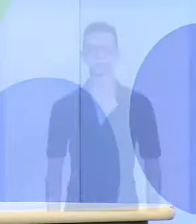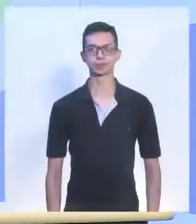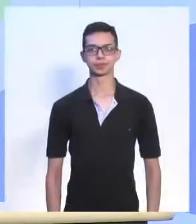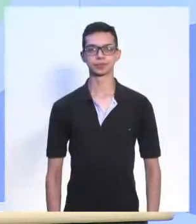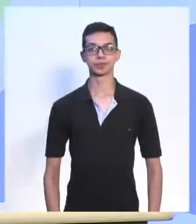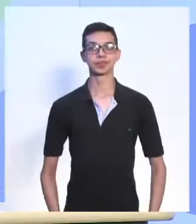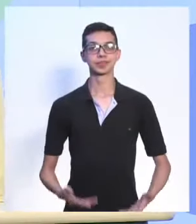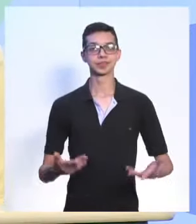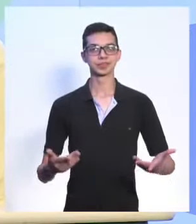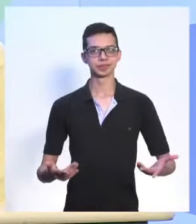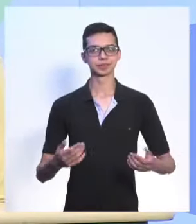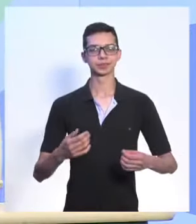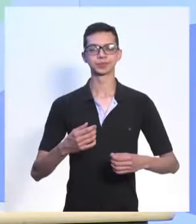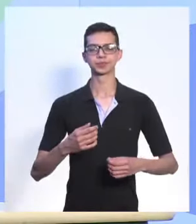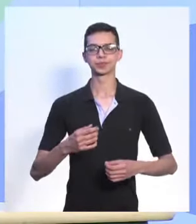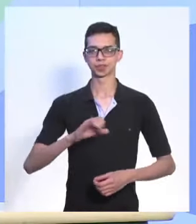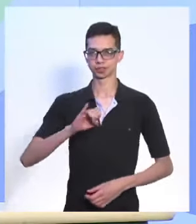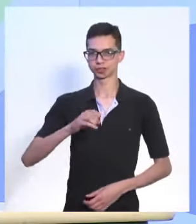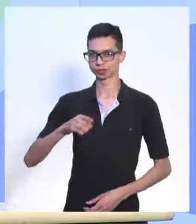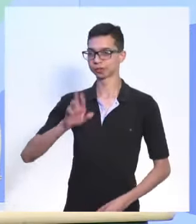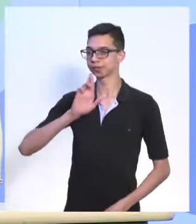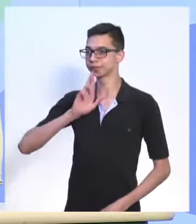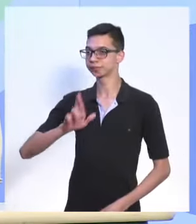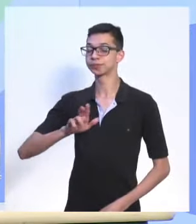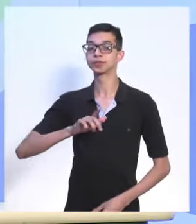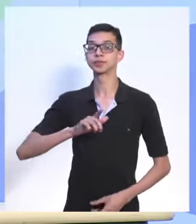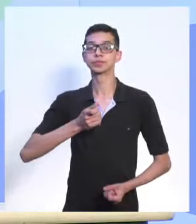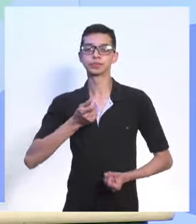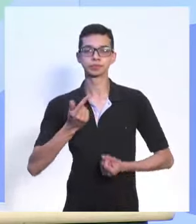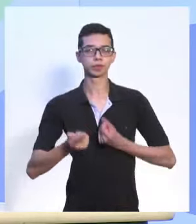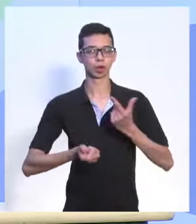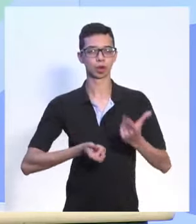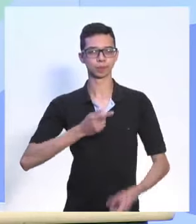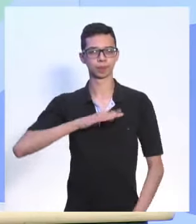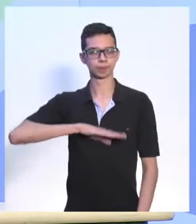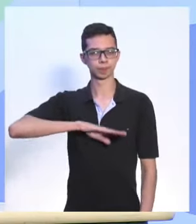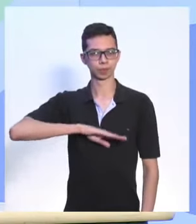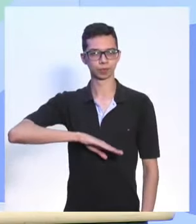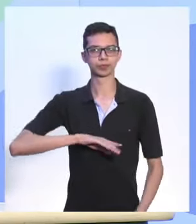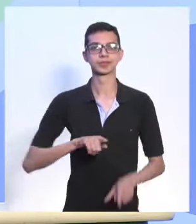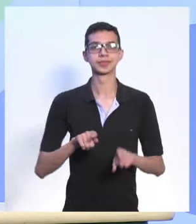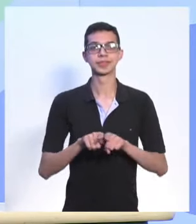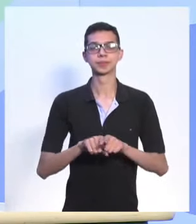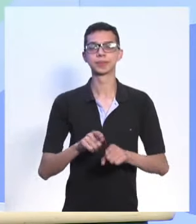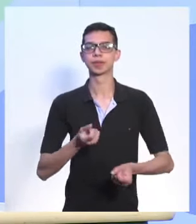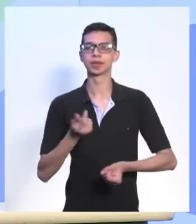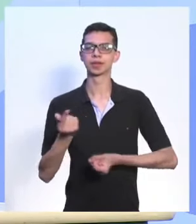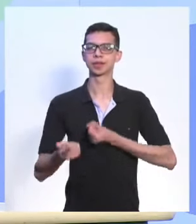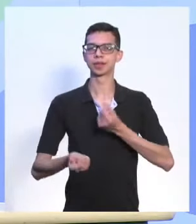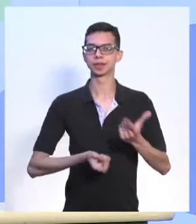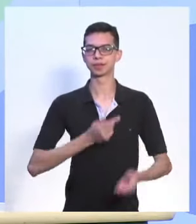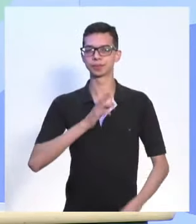Ah, olha só, João, eles estão respondendo, alguns estão respondendo em português, alguns estão respondendo em inglês.